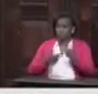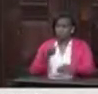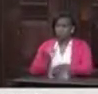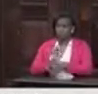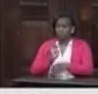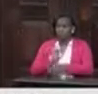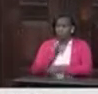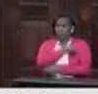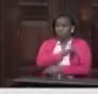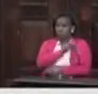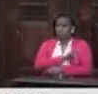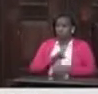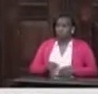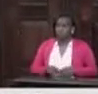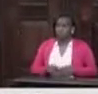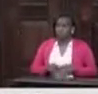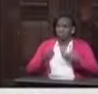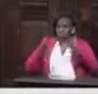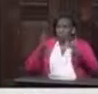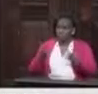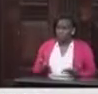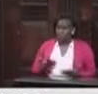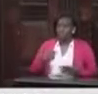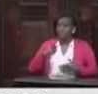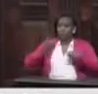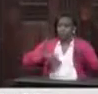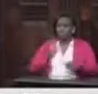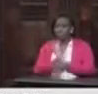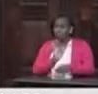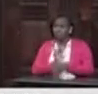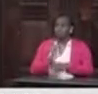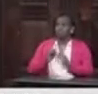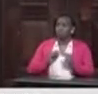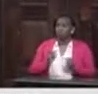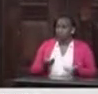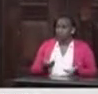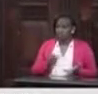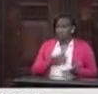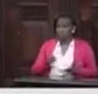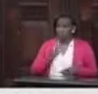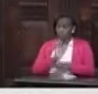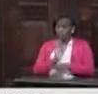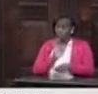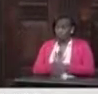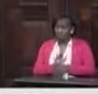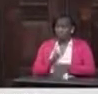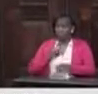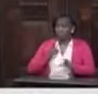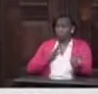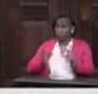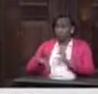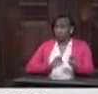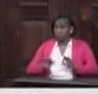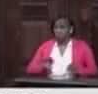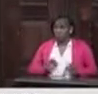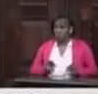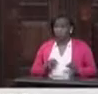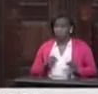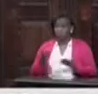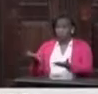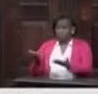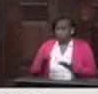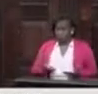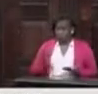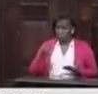do Rio de Janeiro a falar em sua defesa. Em sua defesa, porque o projeto que recebemos